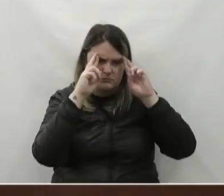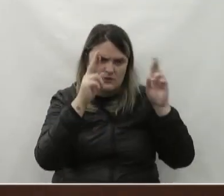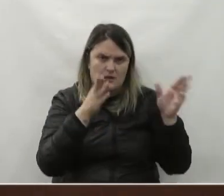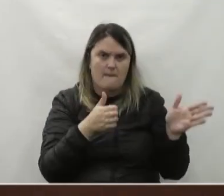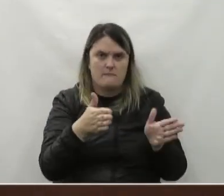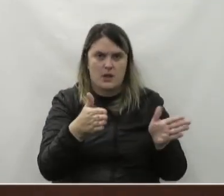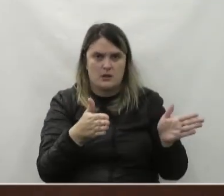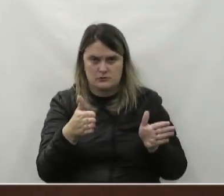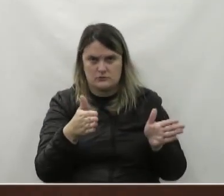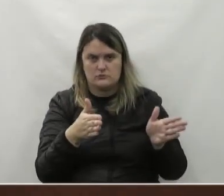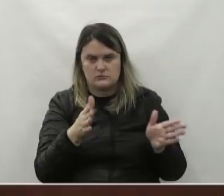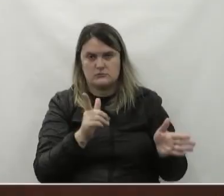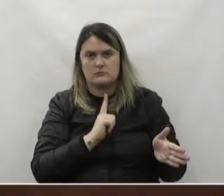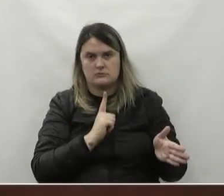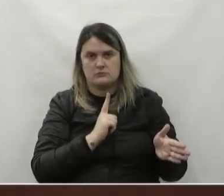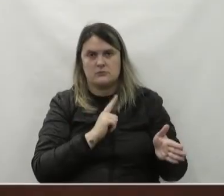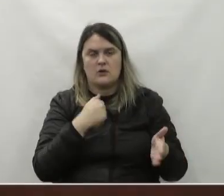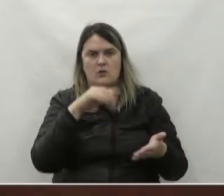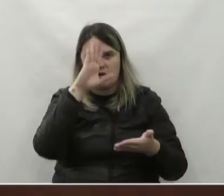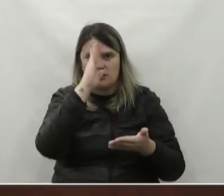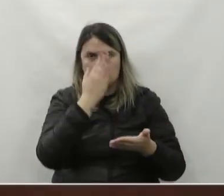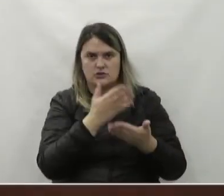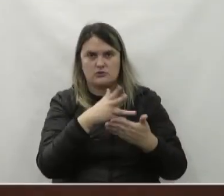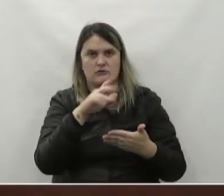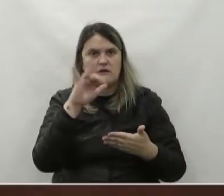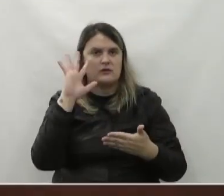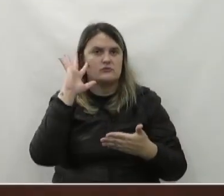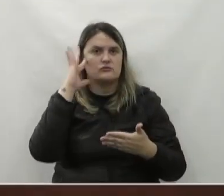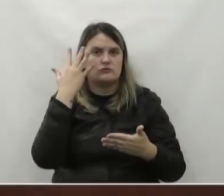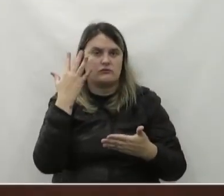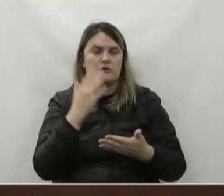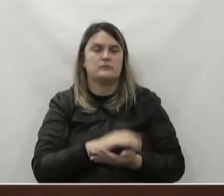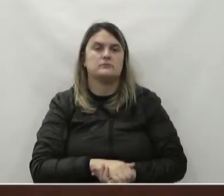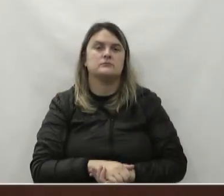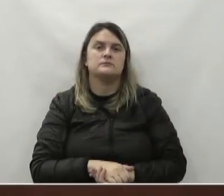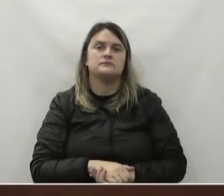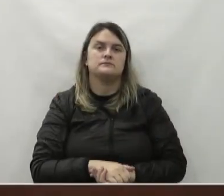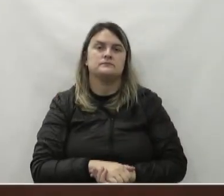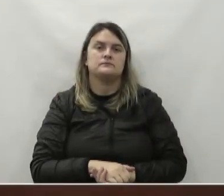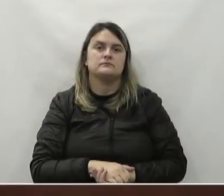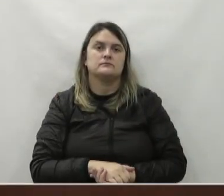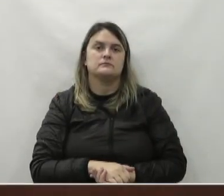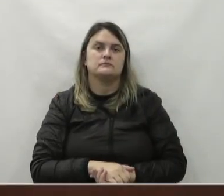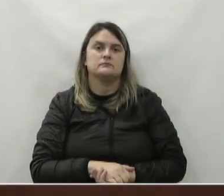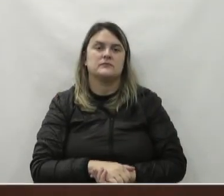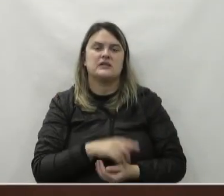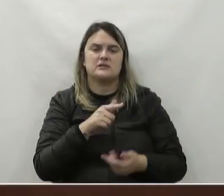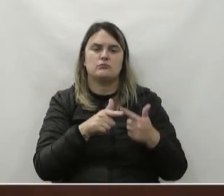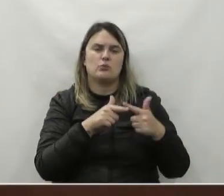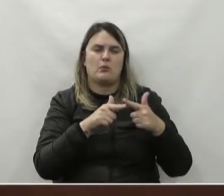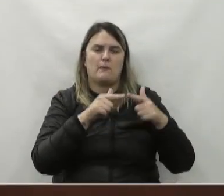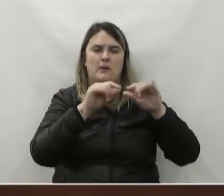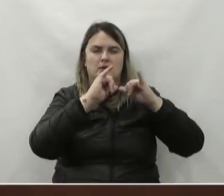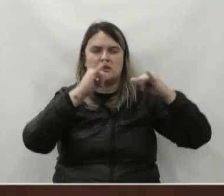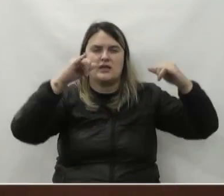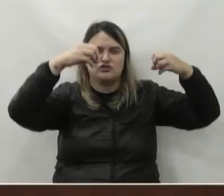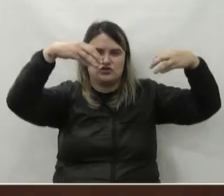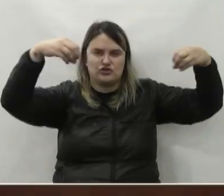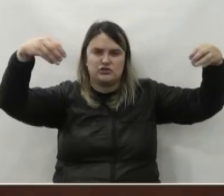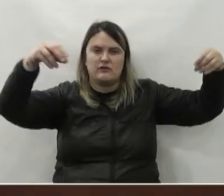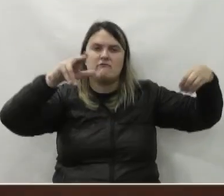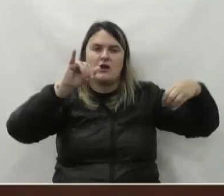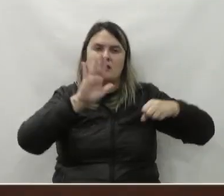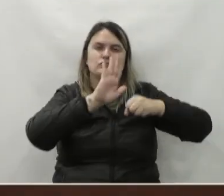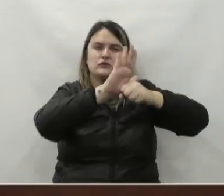aí. E acredito aí que vai se resolver de uma vez por todas essa questão da iluminação em nosso município, que também trará